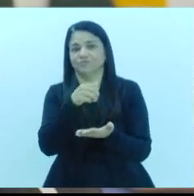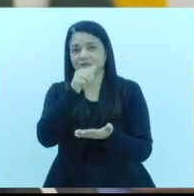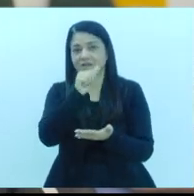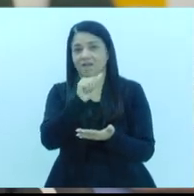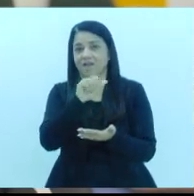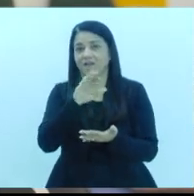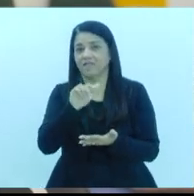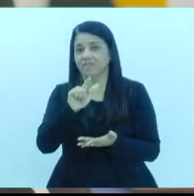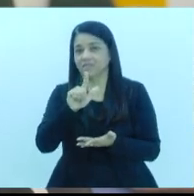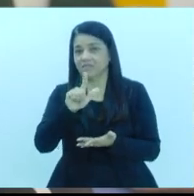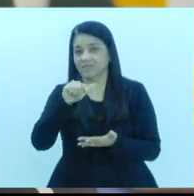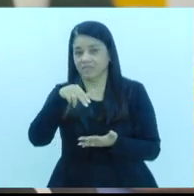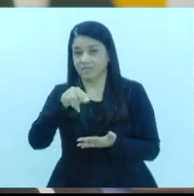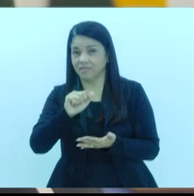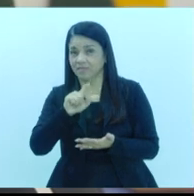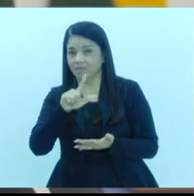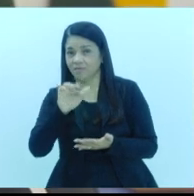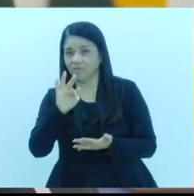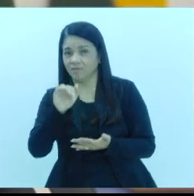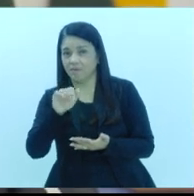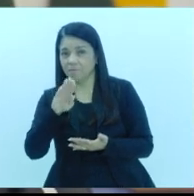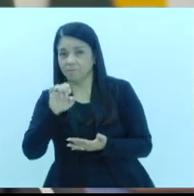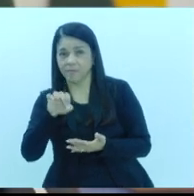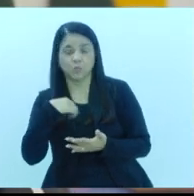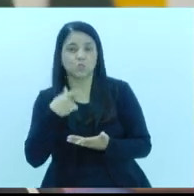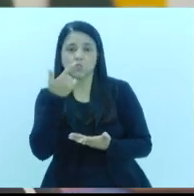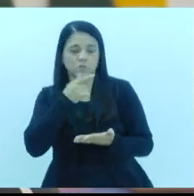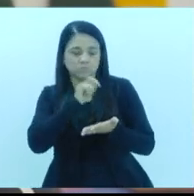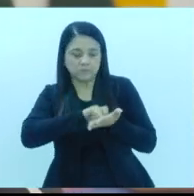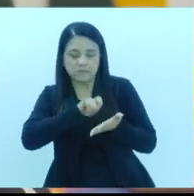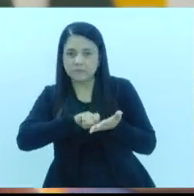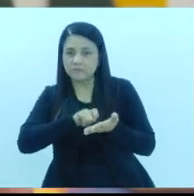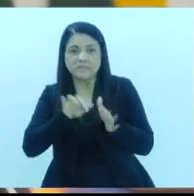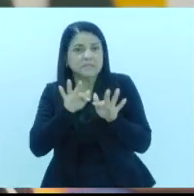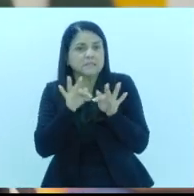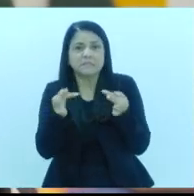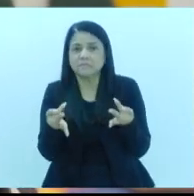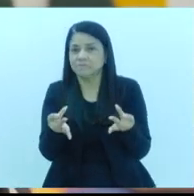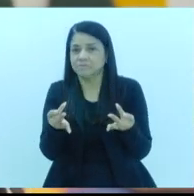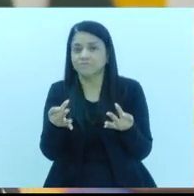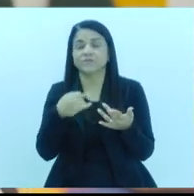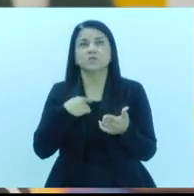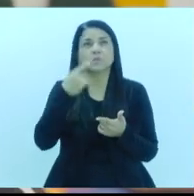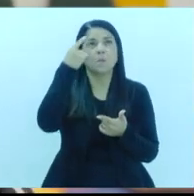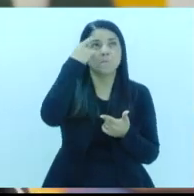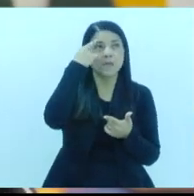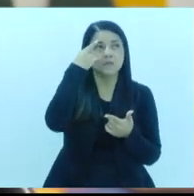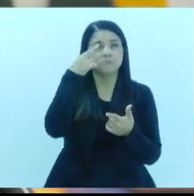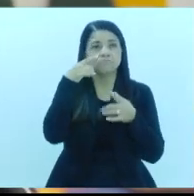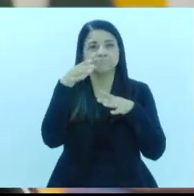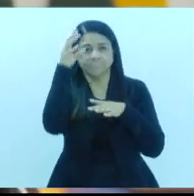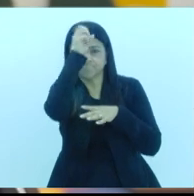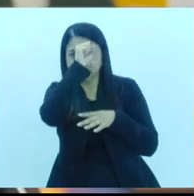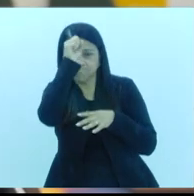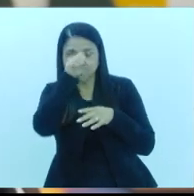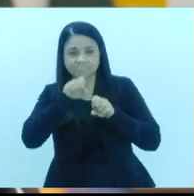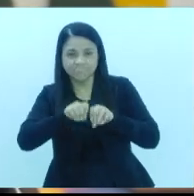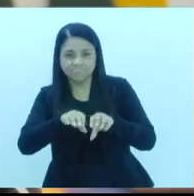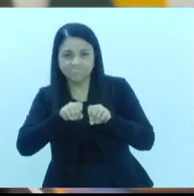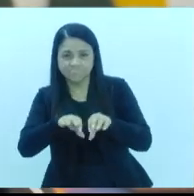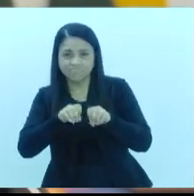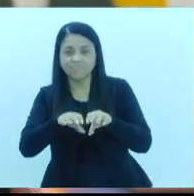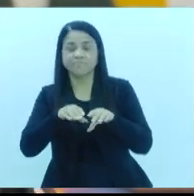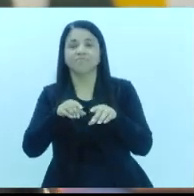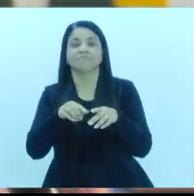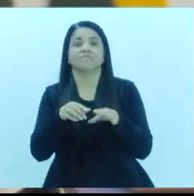né, totais, que não conseguem nem ler e escrever um bilhete simples. Mas quando a gente pensa na alfabetização no sentido de uma alfabetização